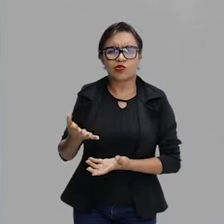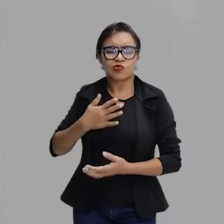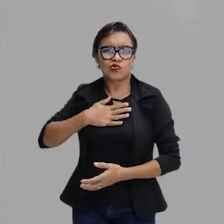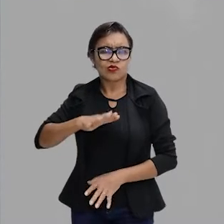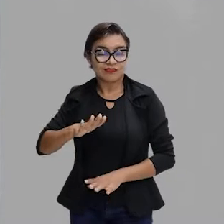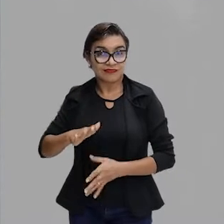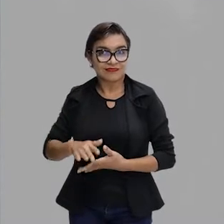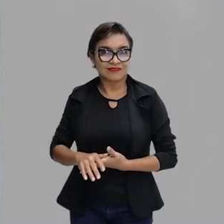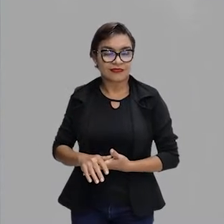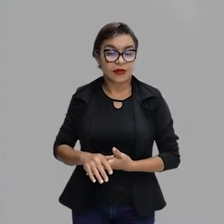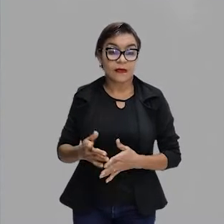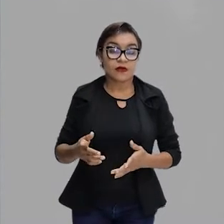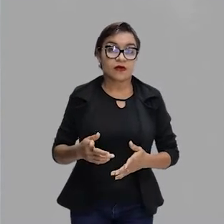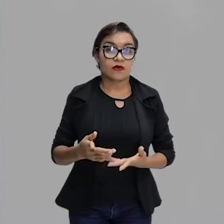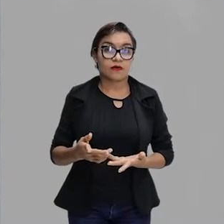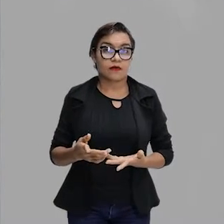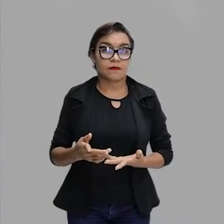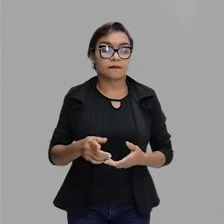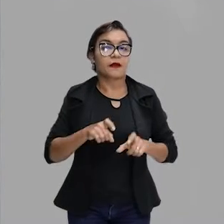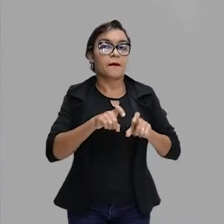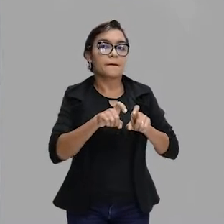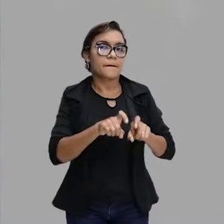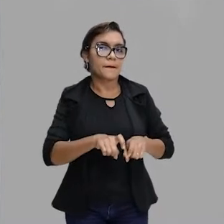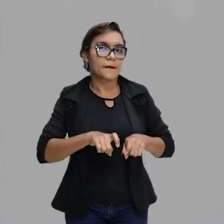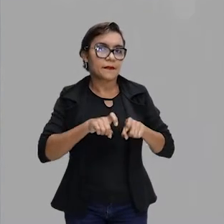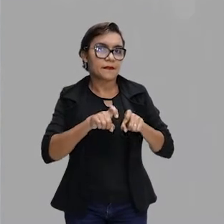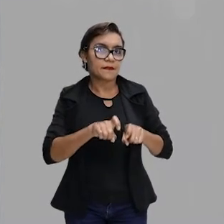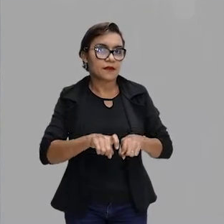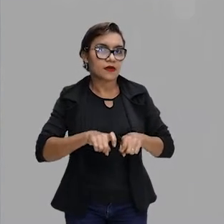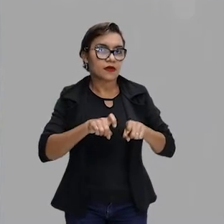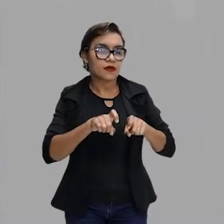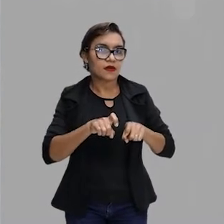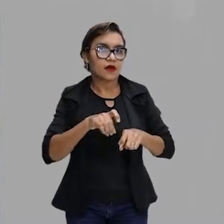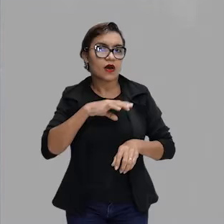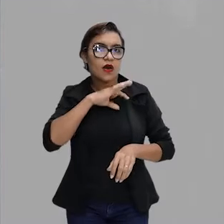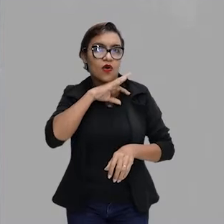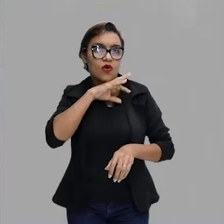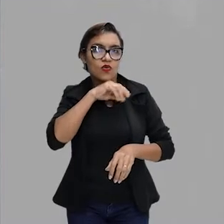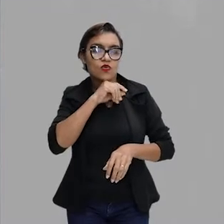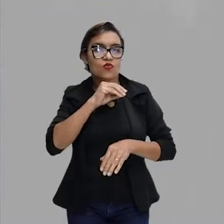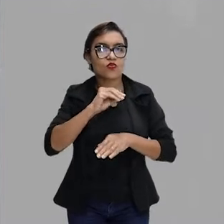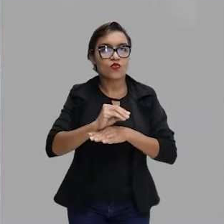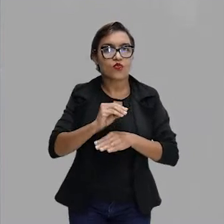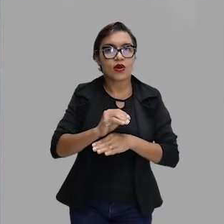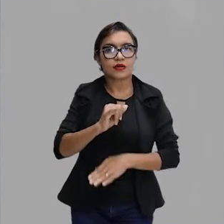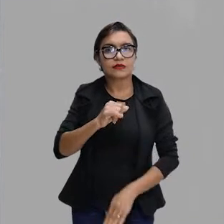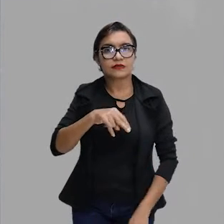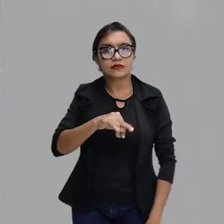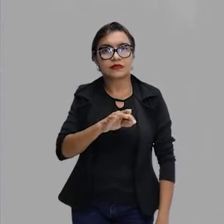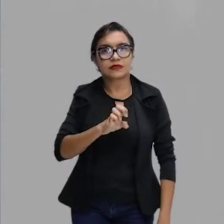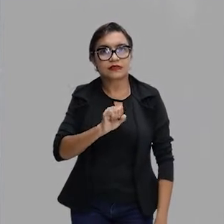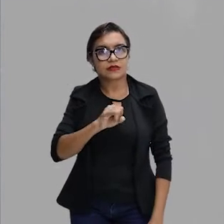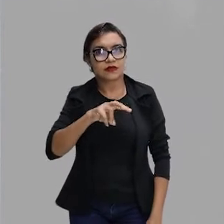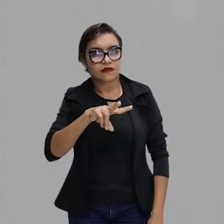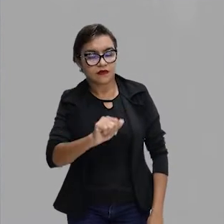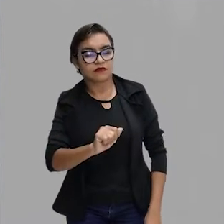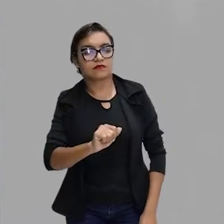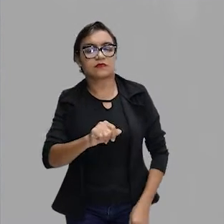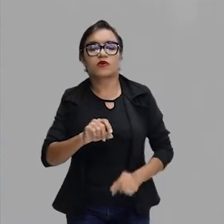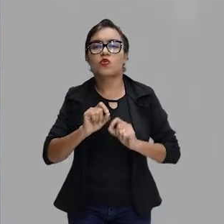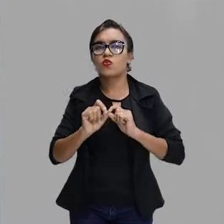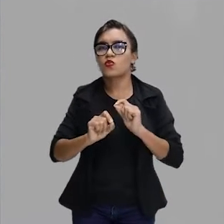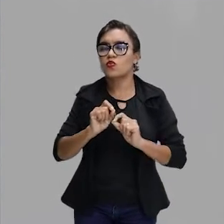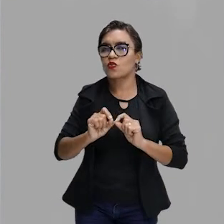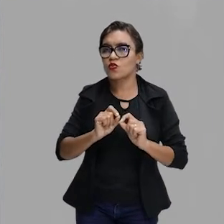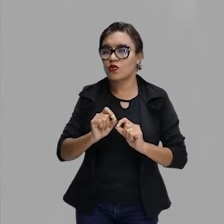Então, por exemplo, na agricultura, desculpa, na pecuária intensiva, tá? Nós vamos ter aí, por exemplo, né, um animal que ele vai